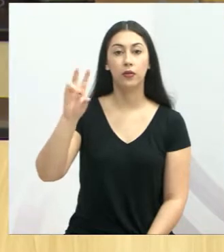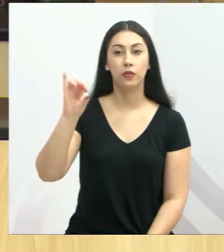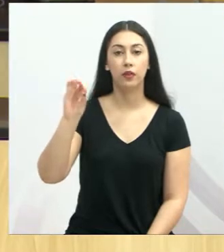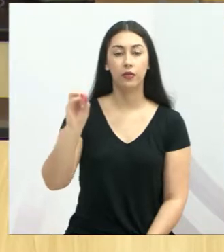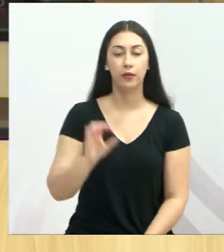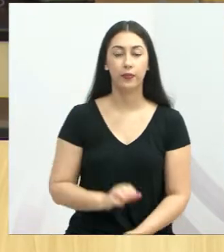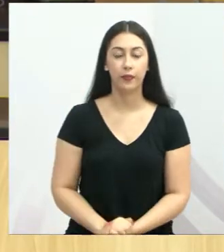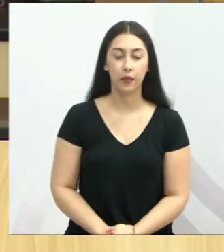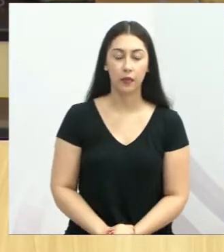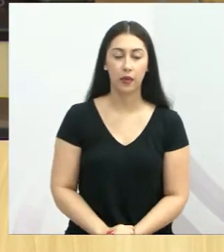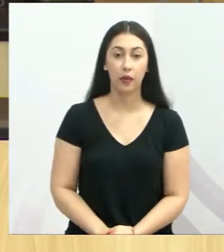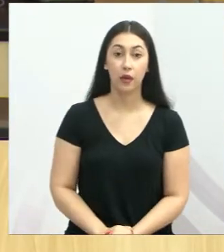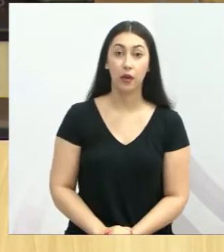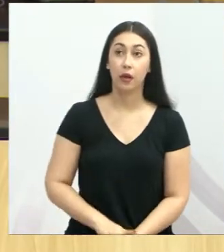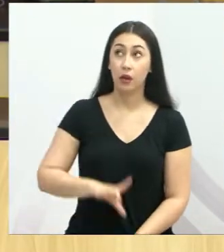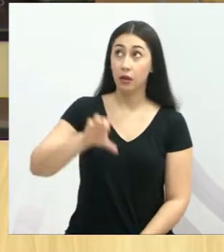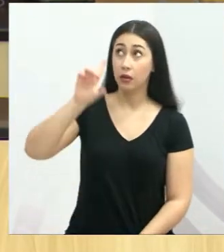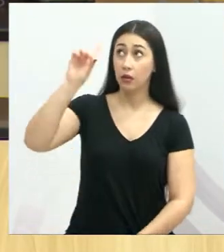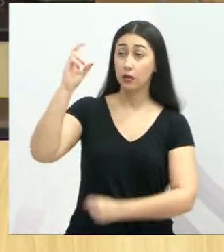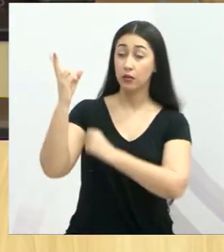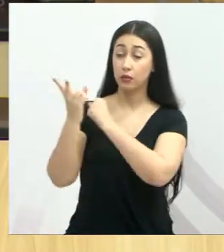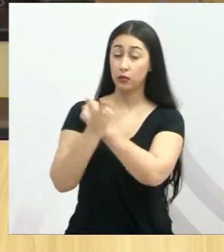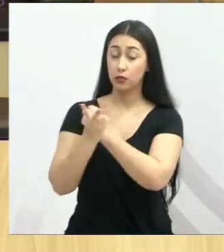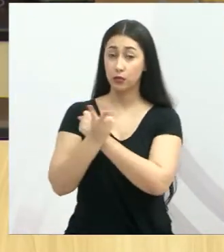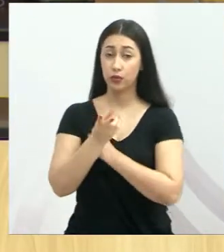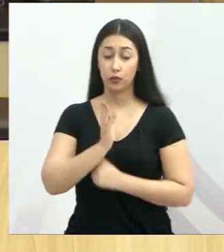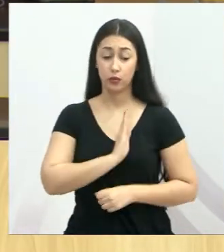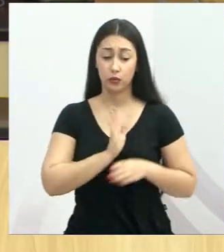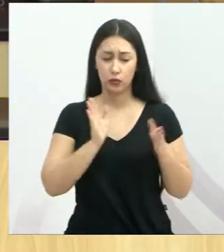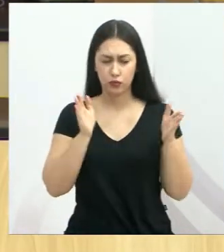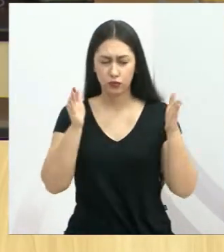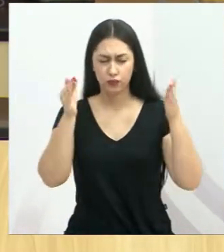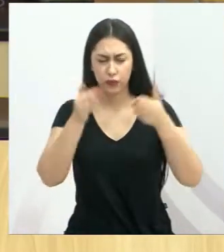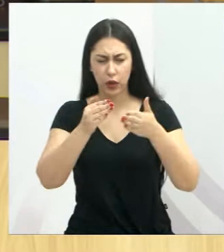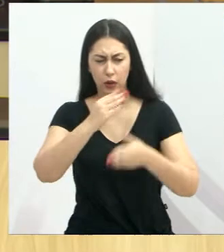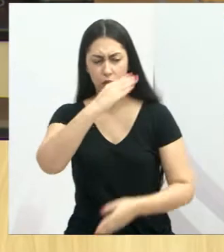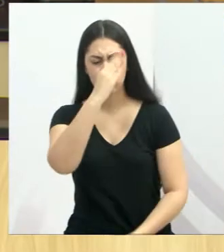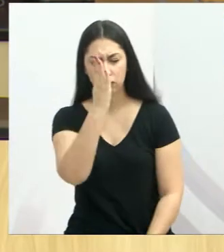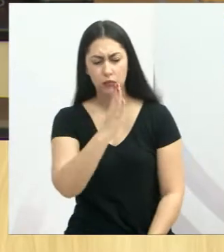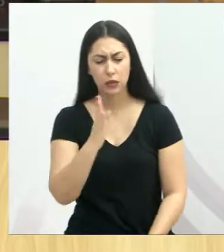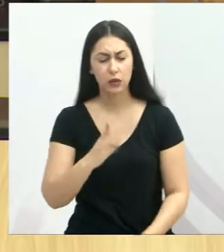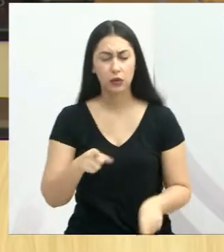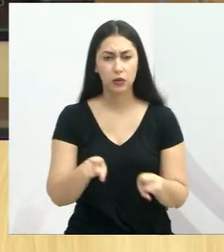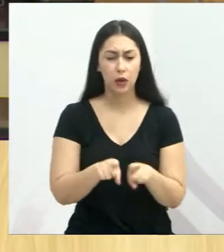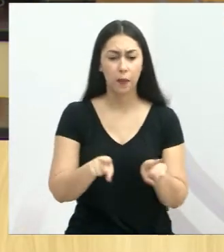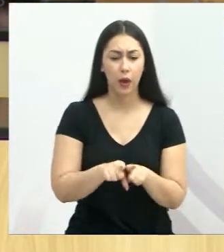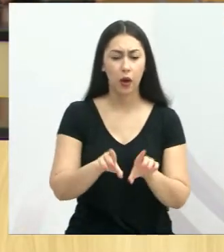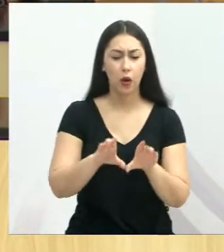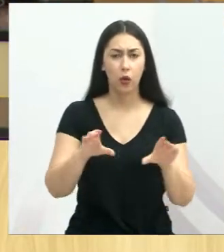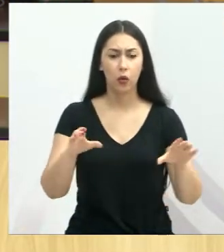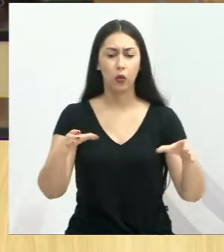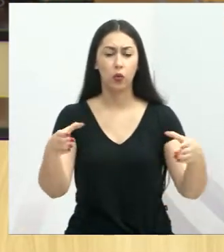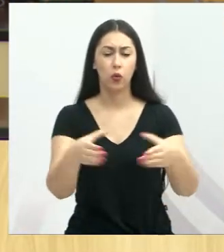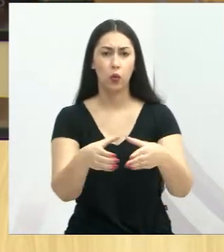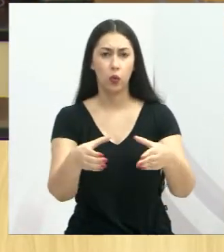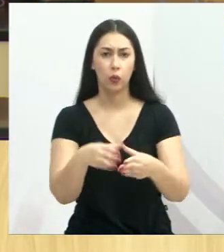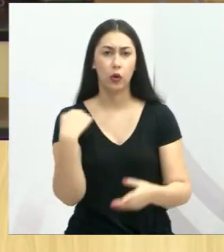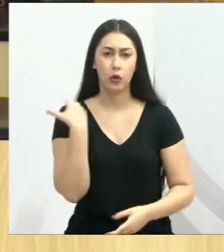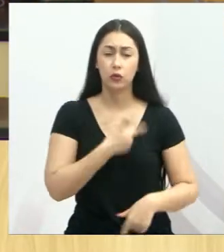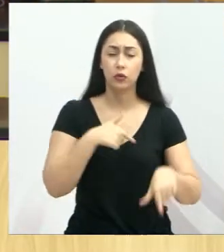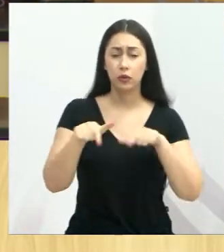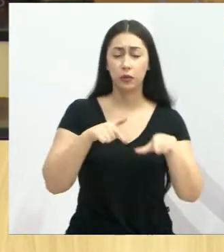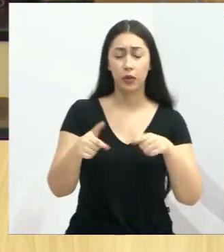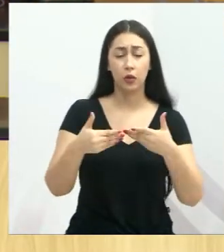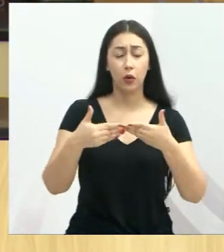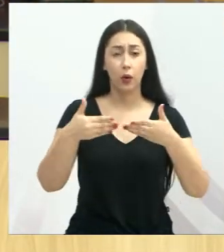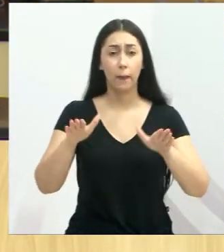de Deus, com o coração inteiramente voltado para a pátria e para a comunidade a que servimos, declaro aberto a presente sessão